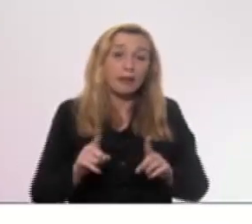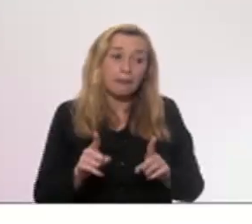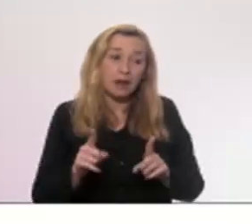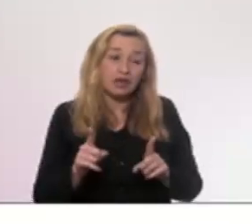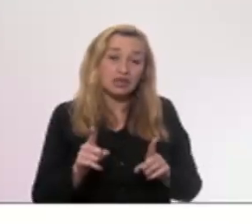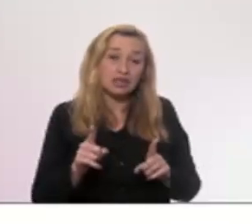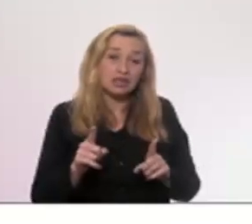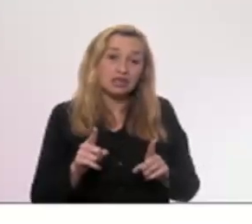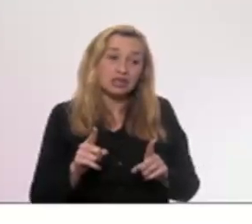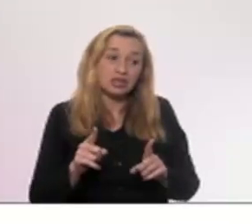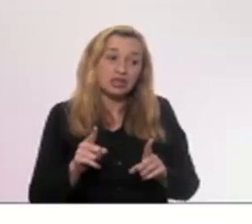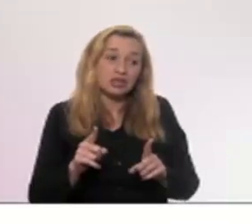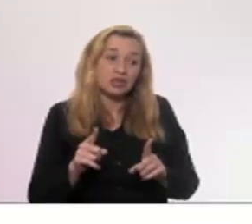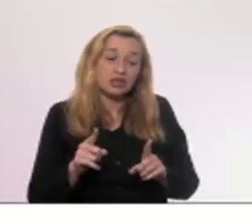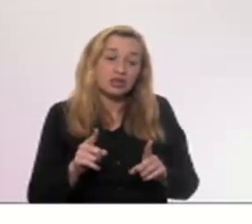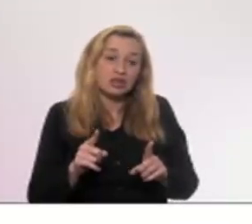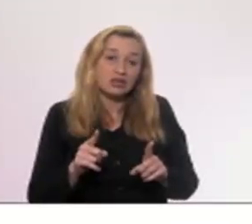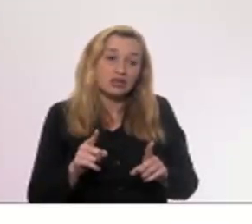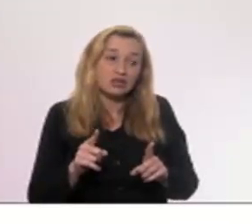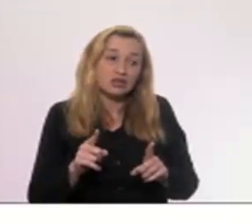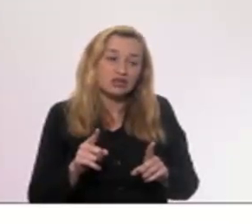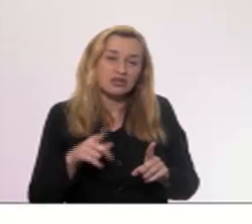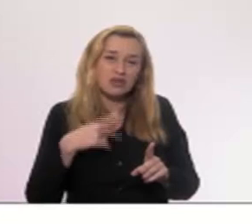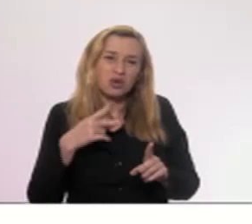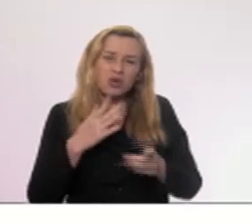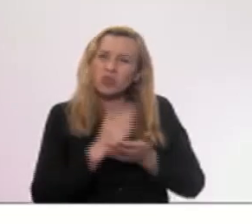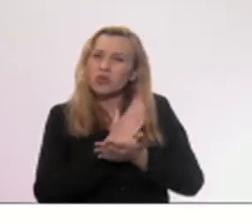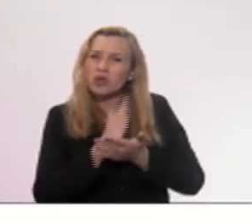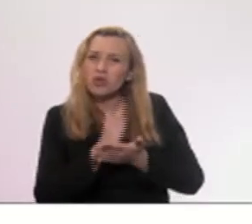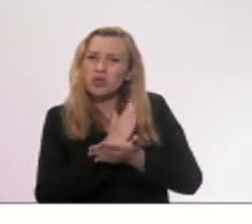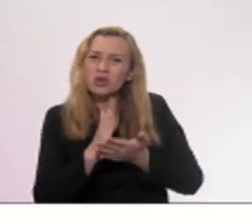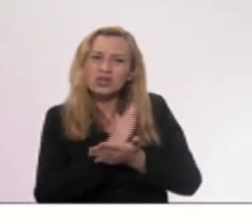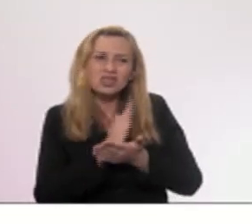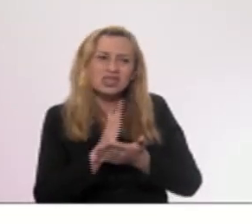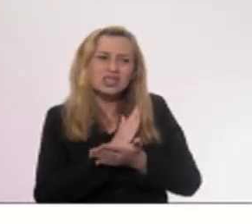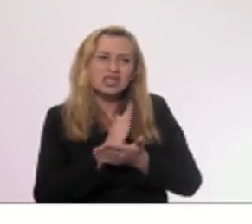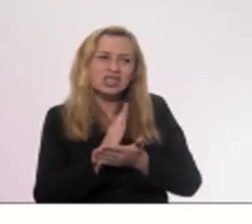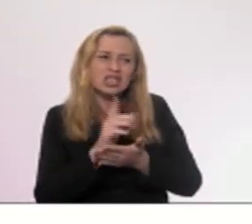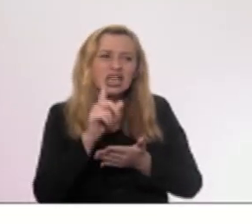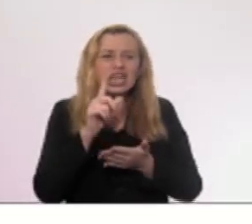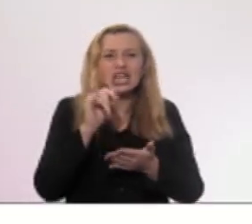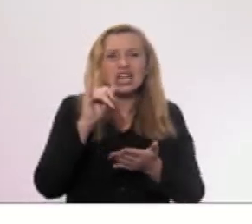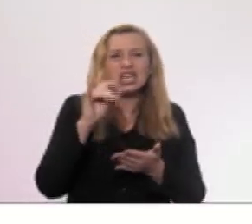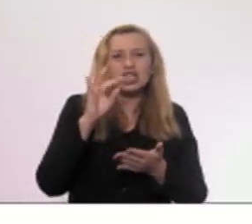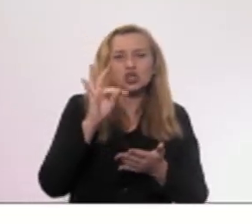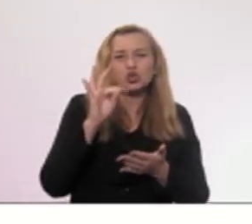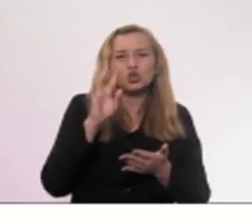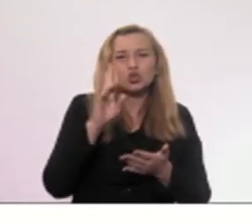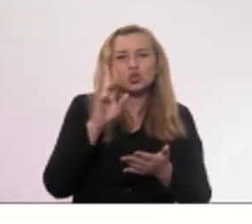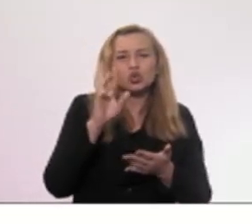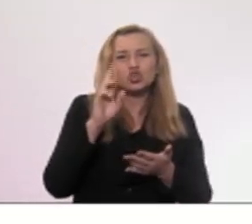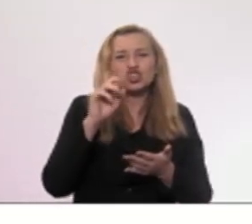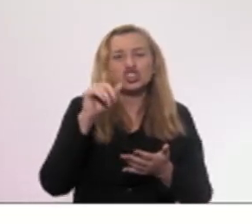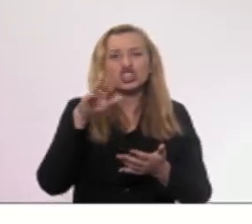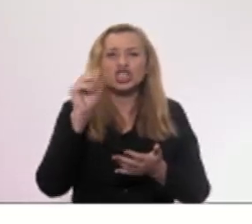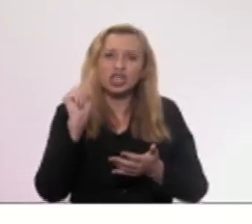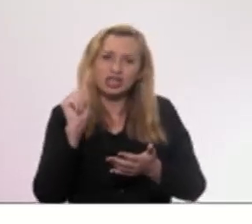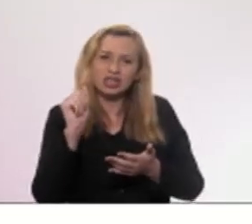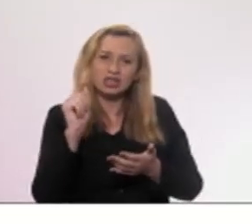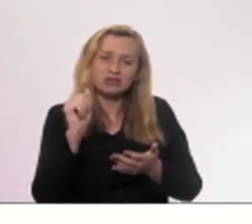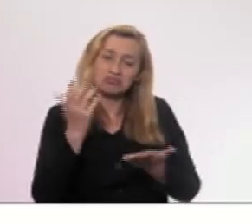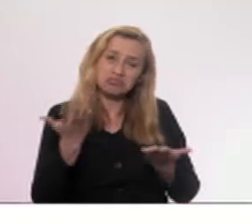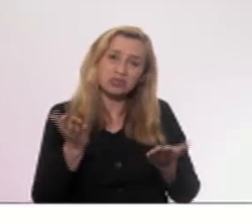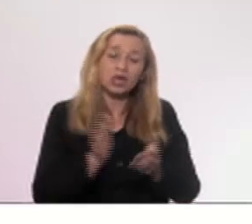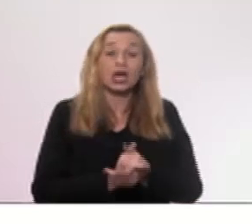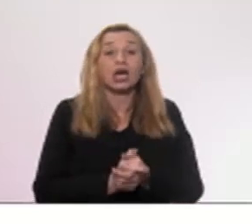que vou desenvolver aqui, fez menção a alguma coisa relacionada ao que ele chamou de liturgia do cargo de presidente da República.